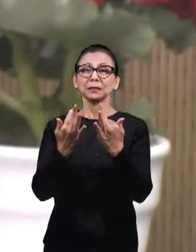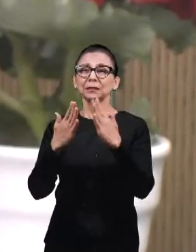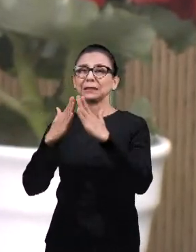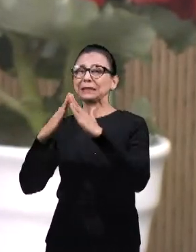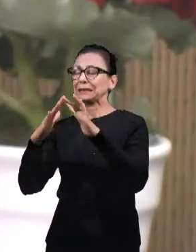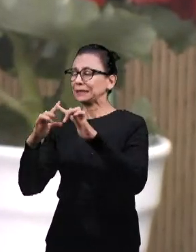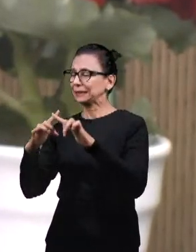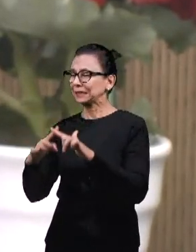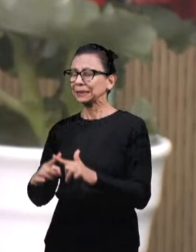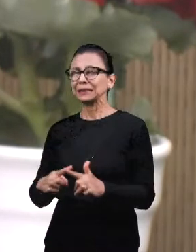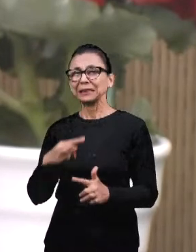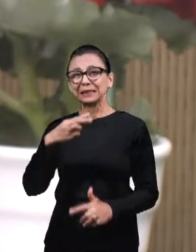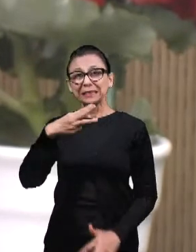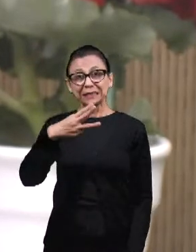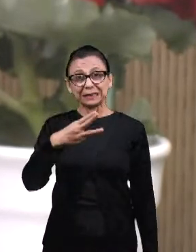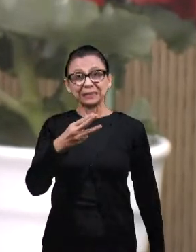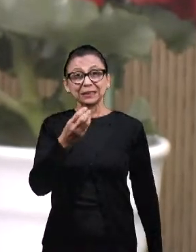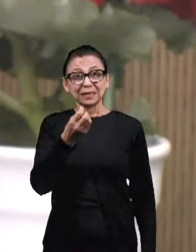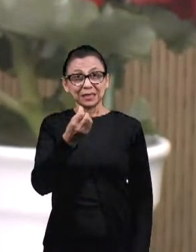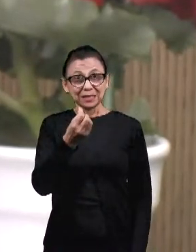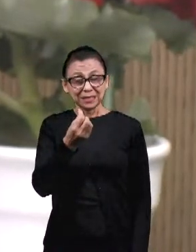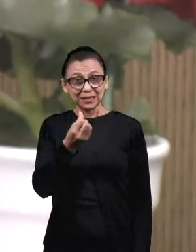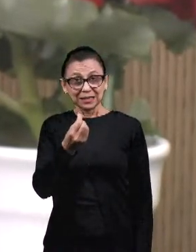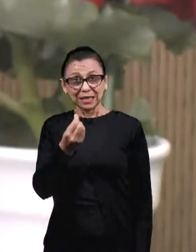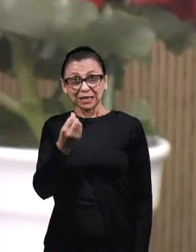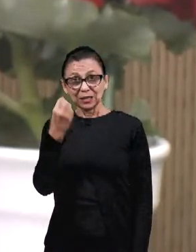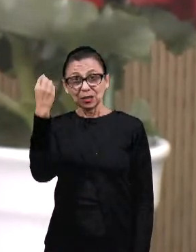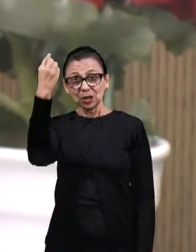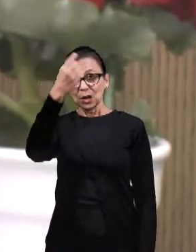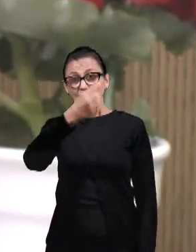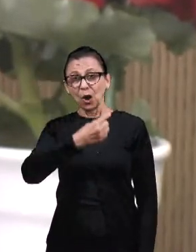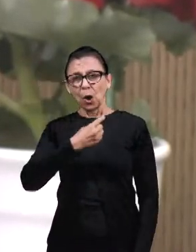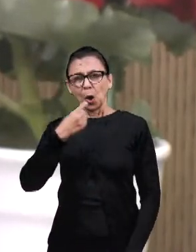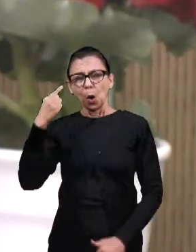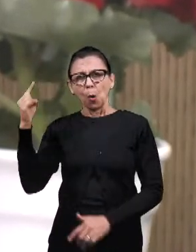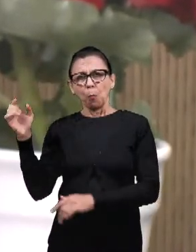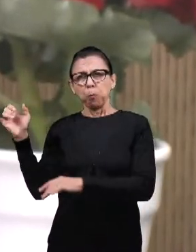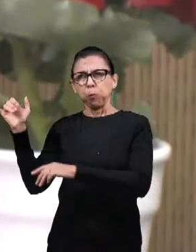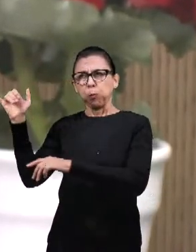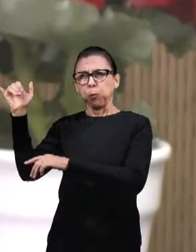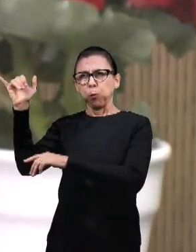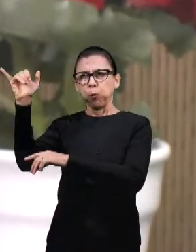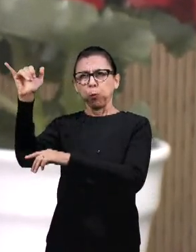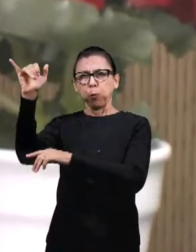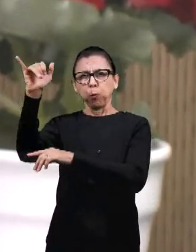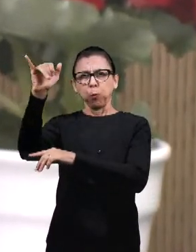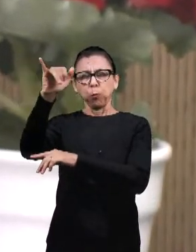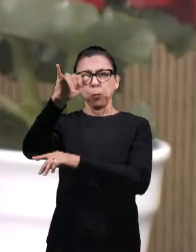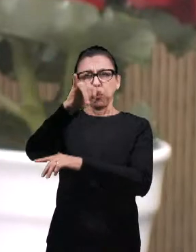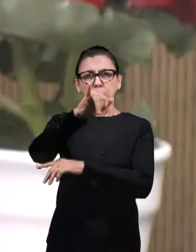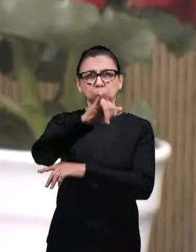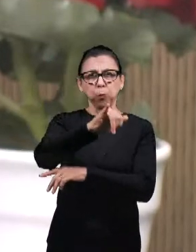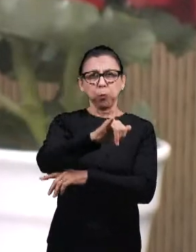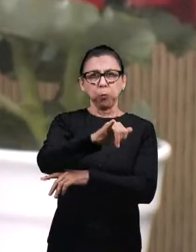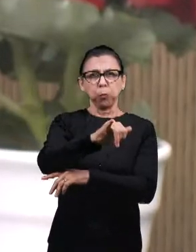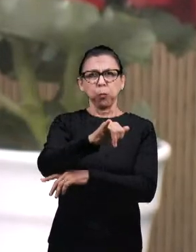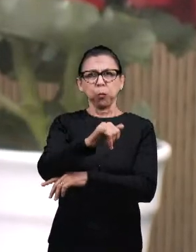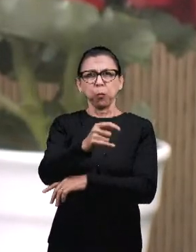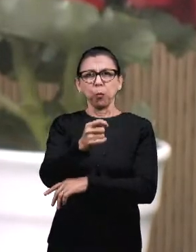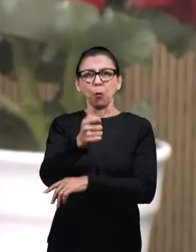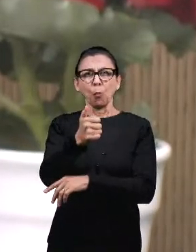36 horas de voo, indo para lá ou voltando, fusos horários, quase noite e